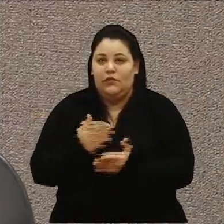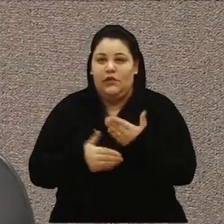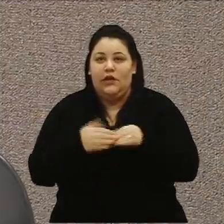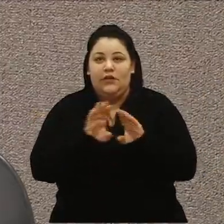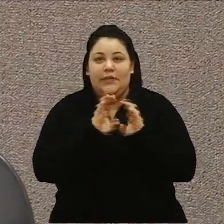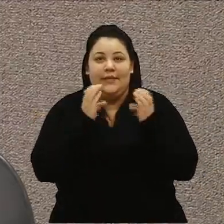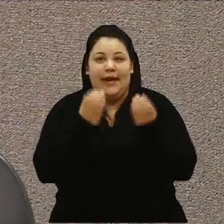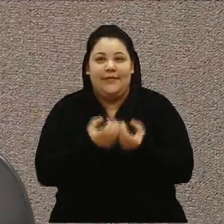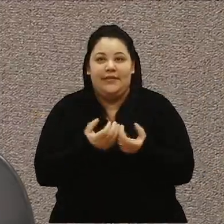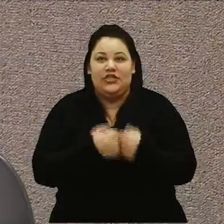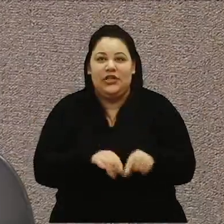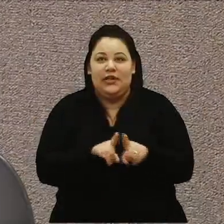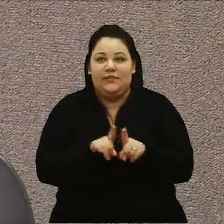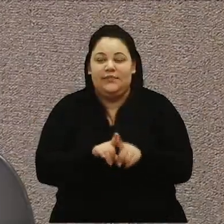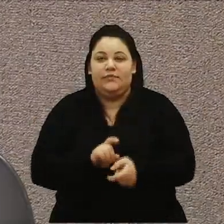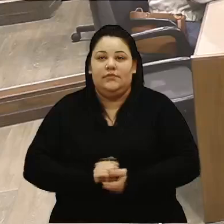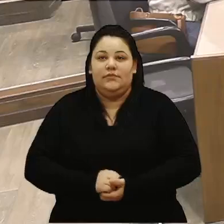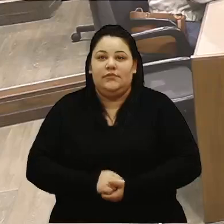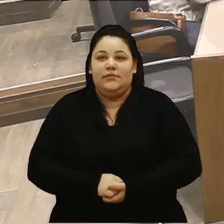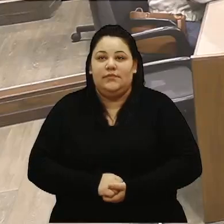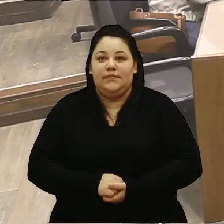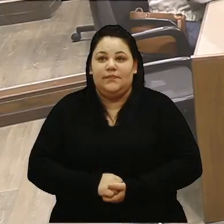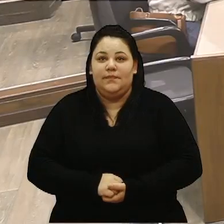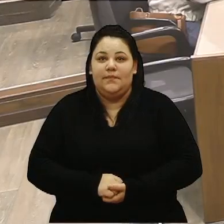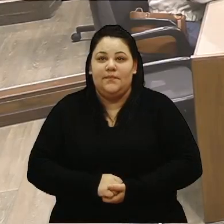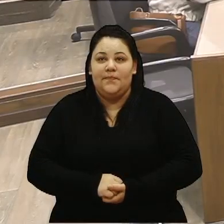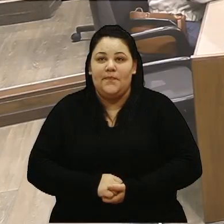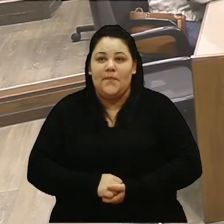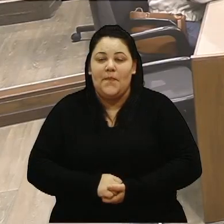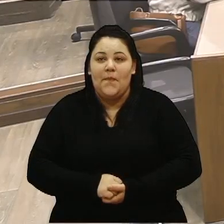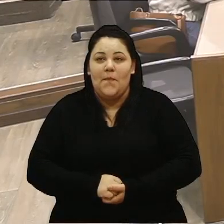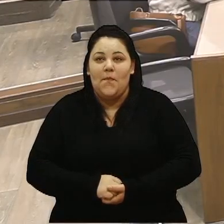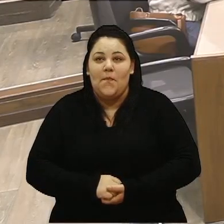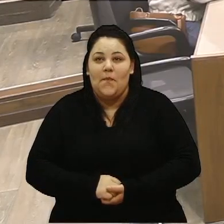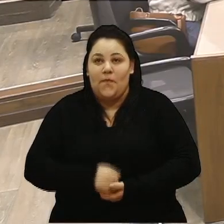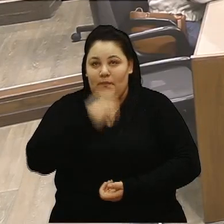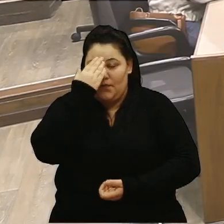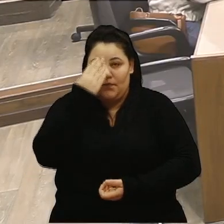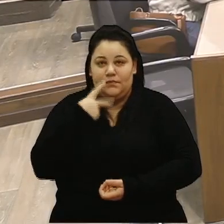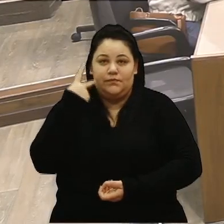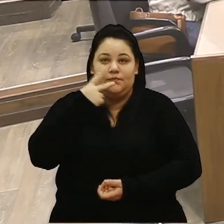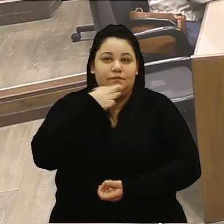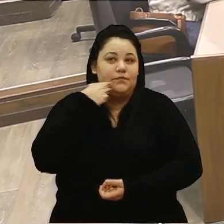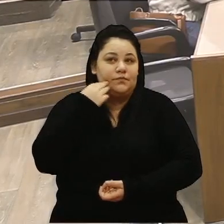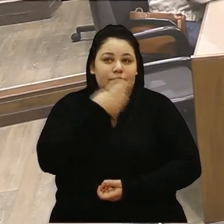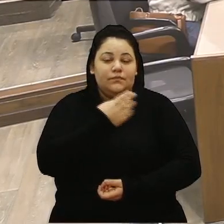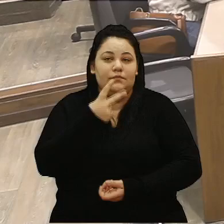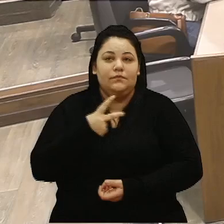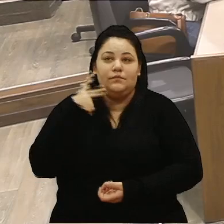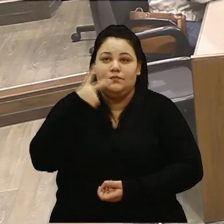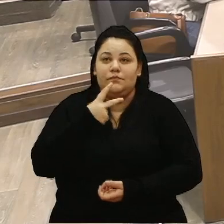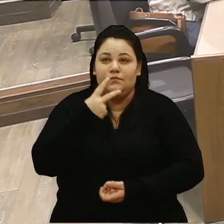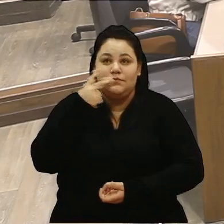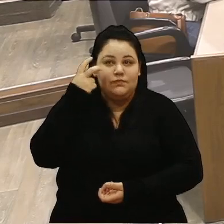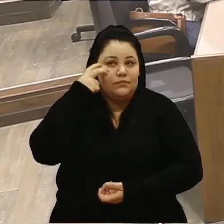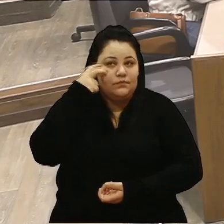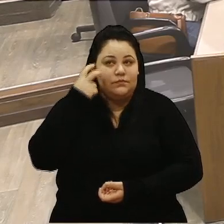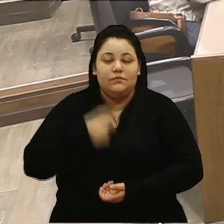às 4, aqui na Câmara de Vereadores. Obrigada. Obrigado, vereadora Marisol. Com a palavra, vereador Sandro